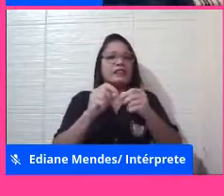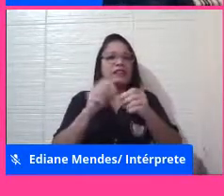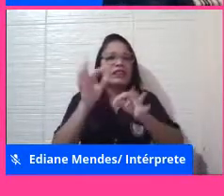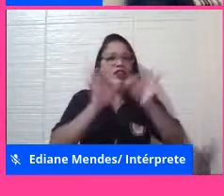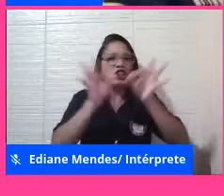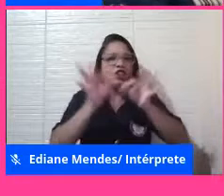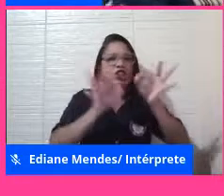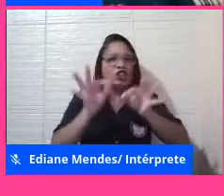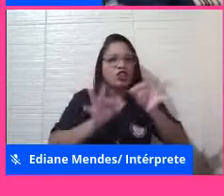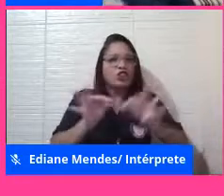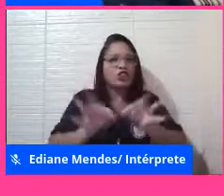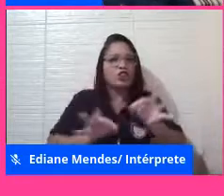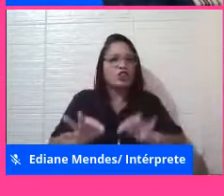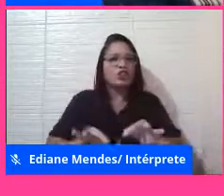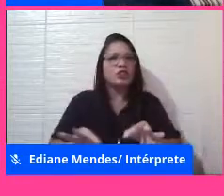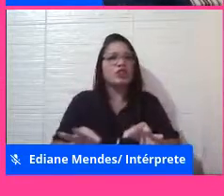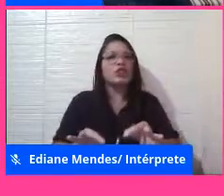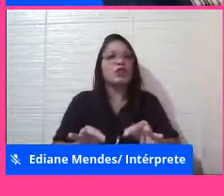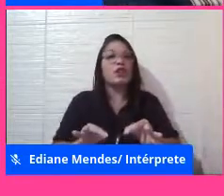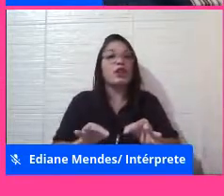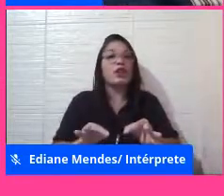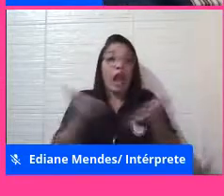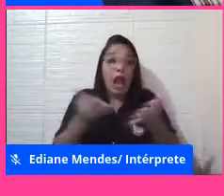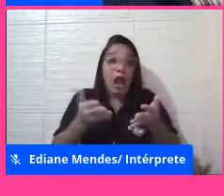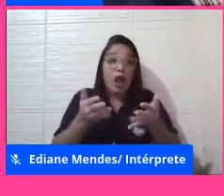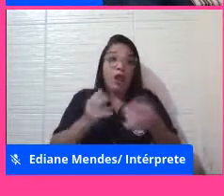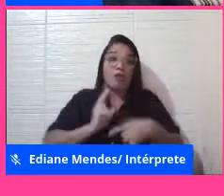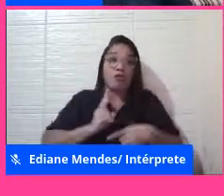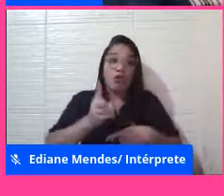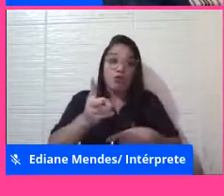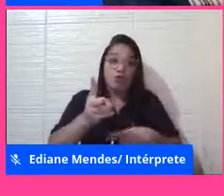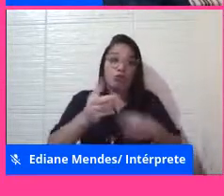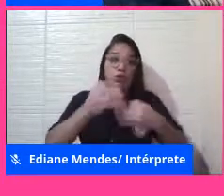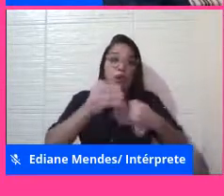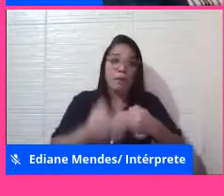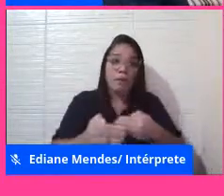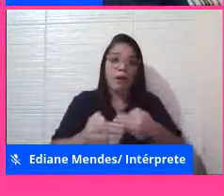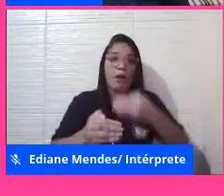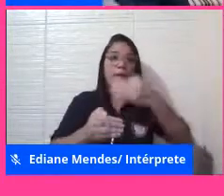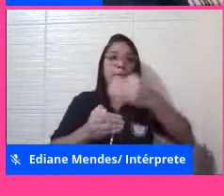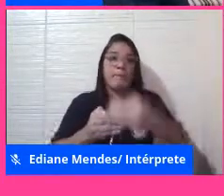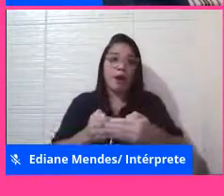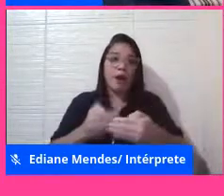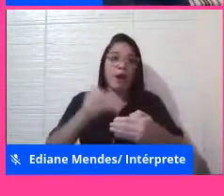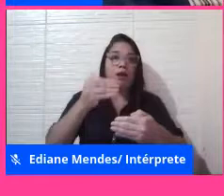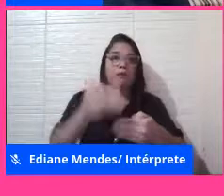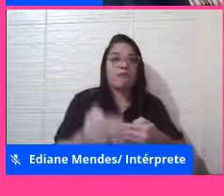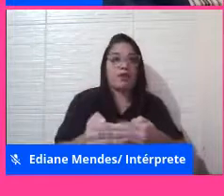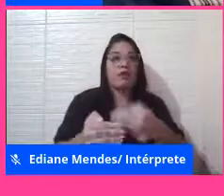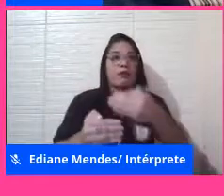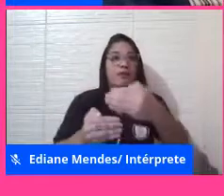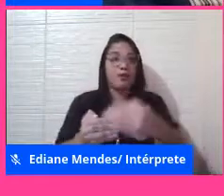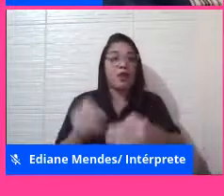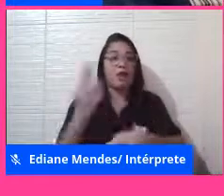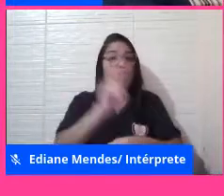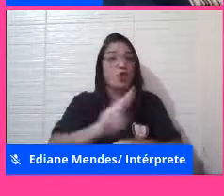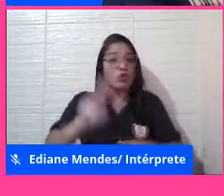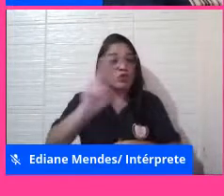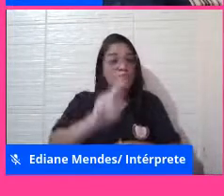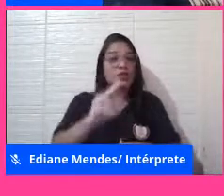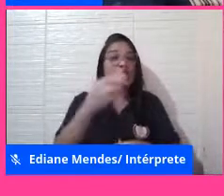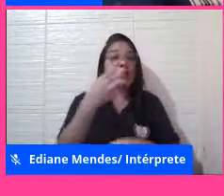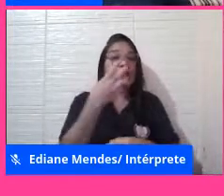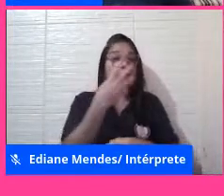vai continuar agora com passo a passo para a instalação desse software 3D que a gente vai utilizar agora, que é o Design